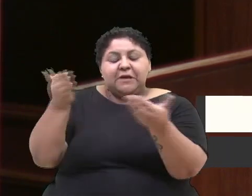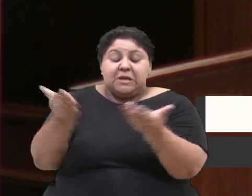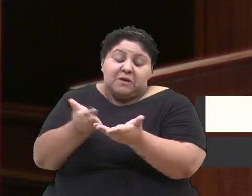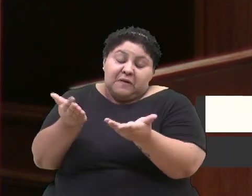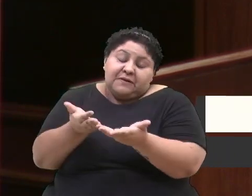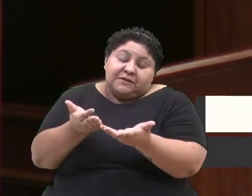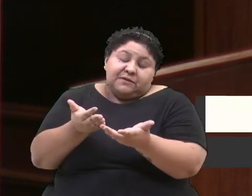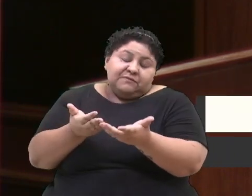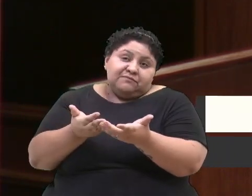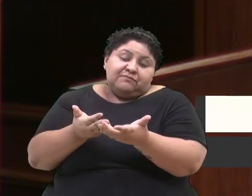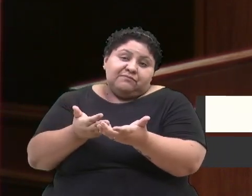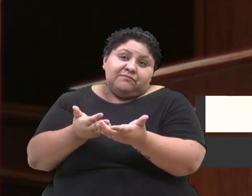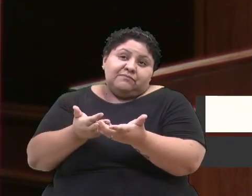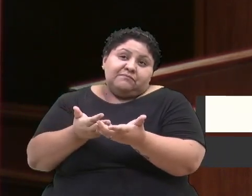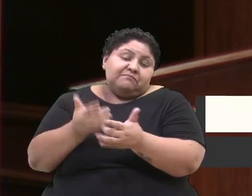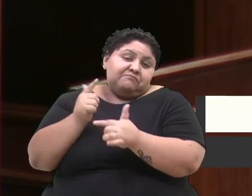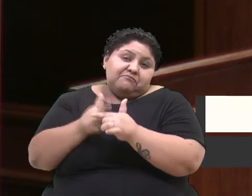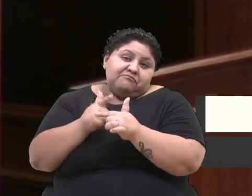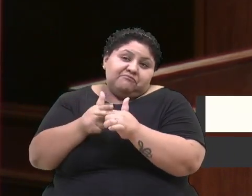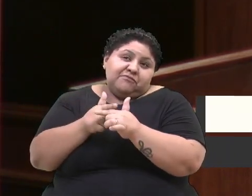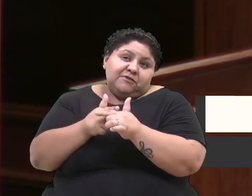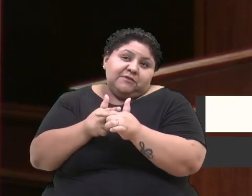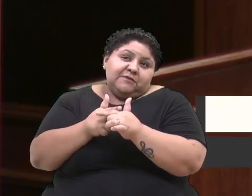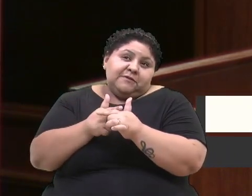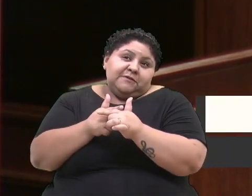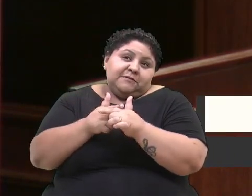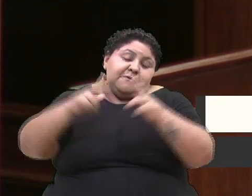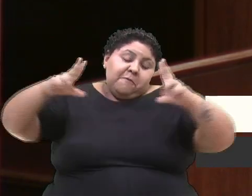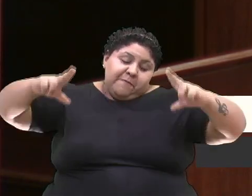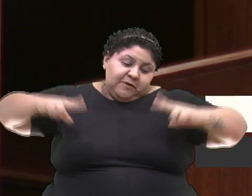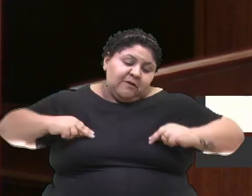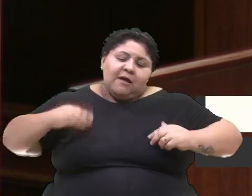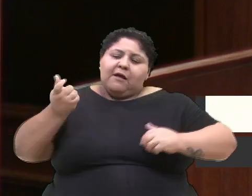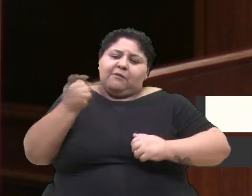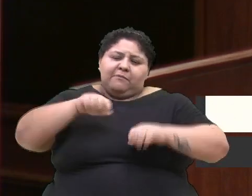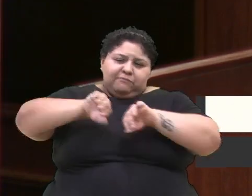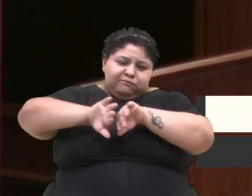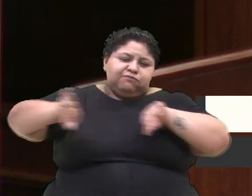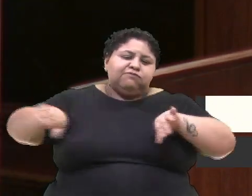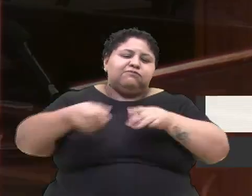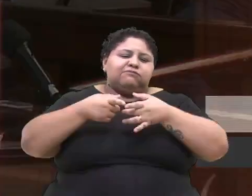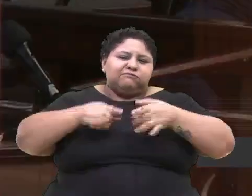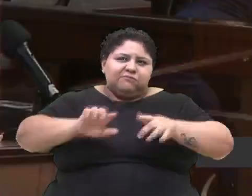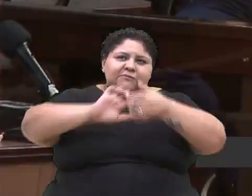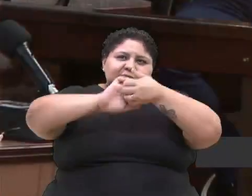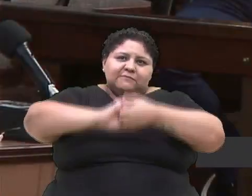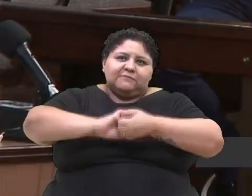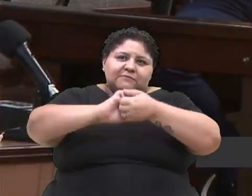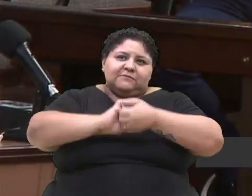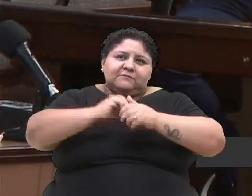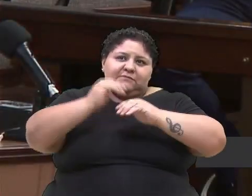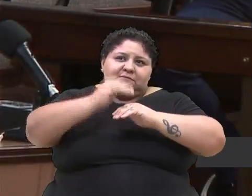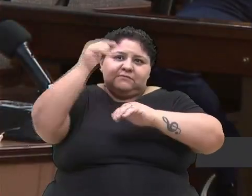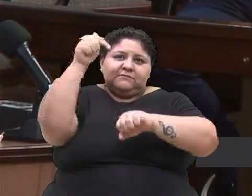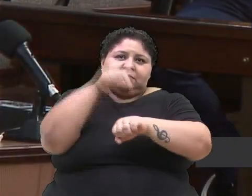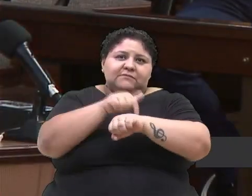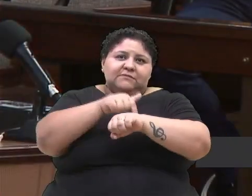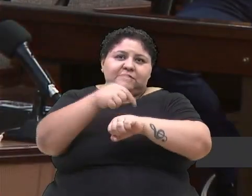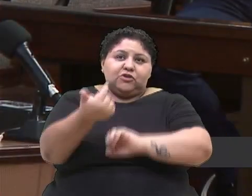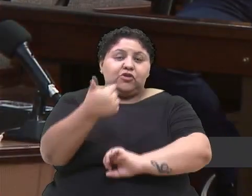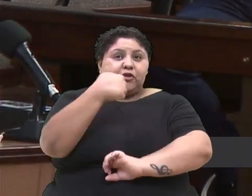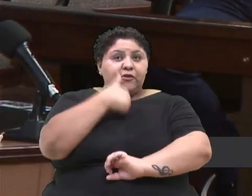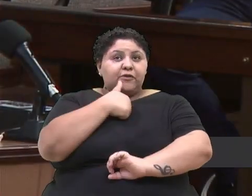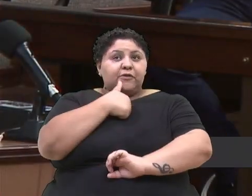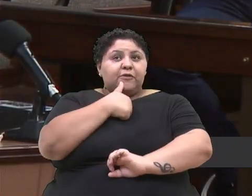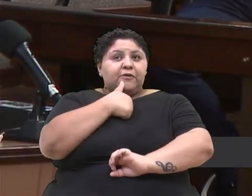motivos particulares, teve que se afastar. Mas ele foi um parceiro, até ele estava há mais tempo do que eu lá dentro e